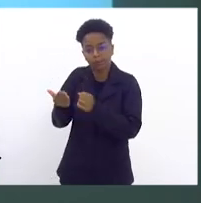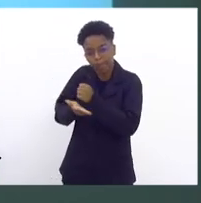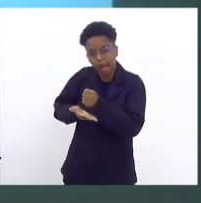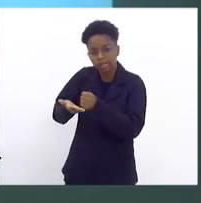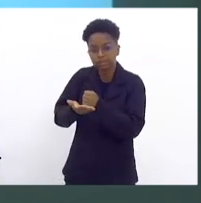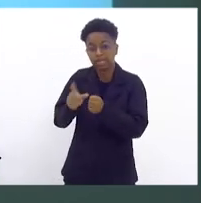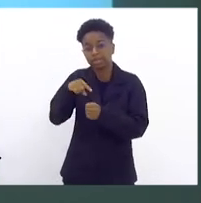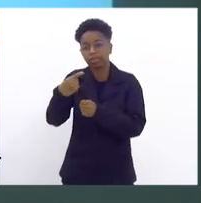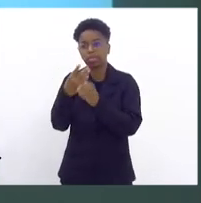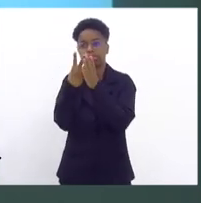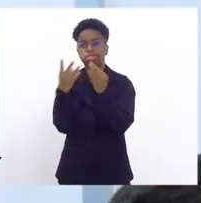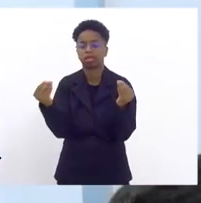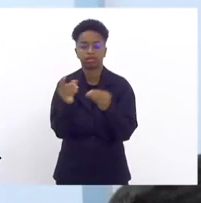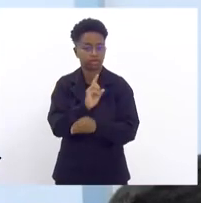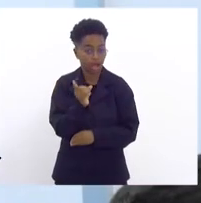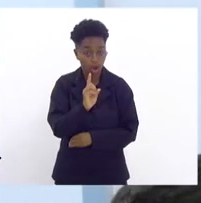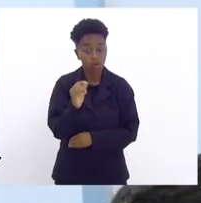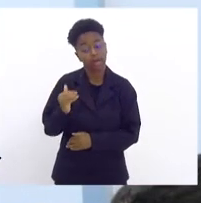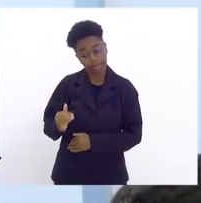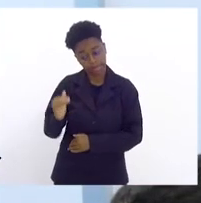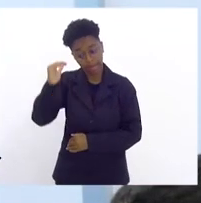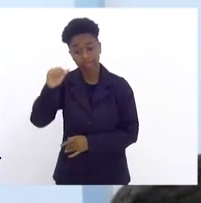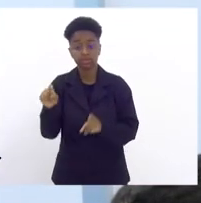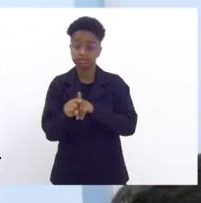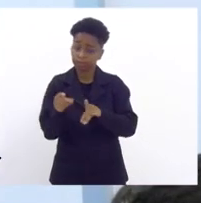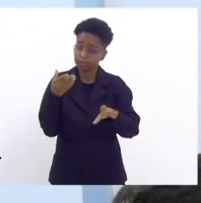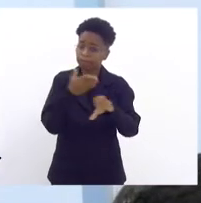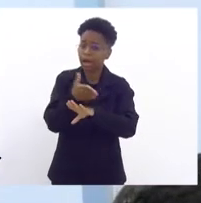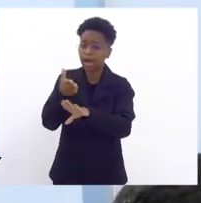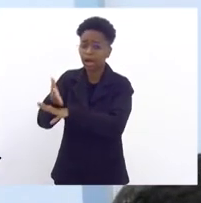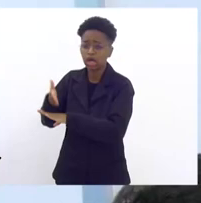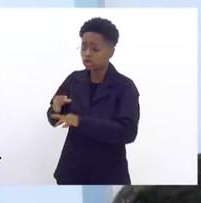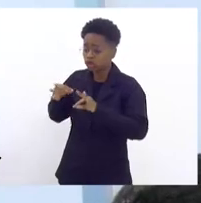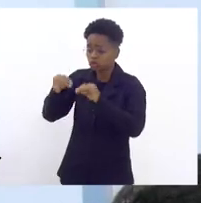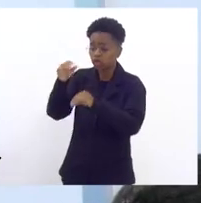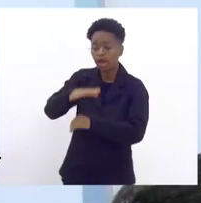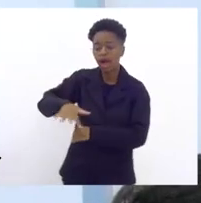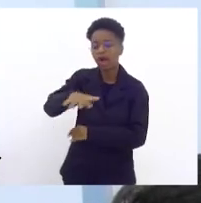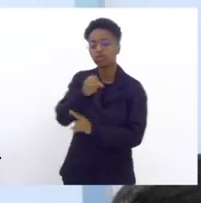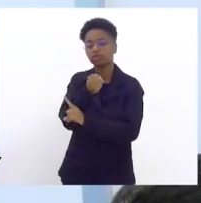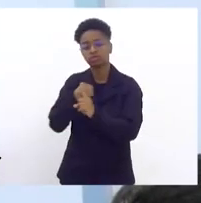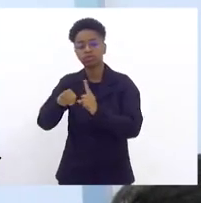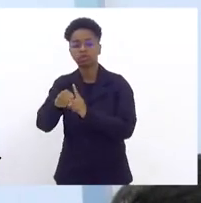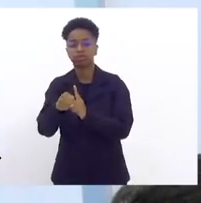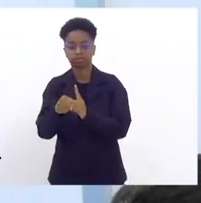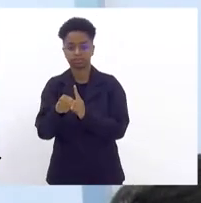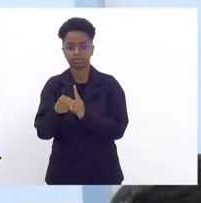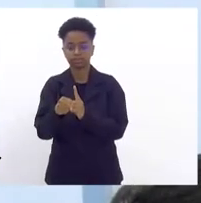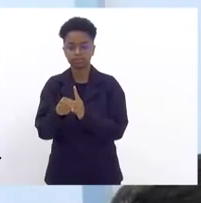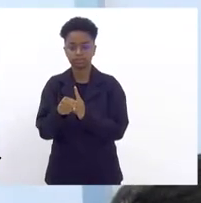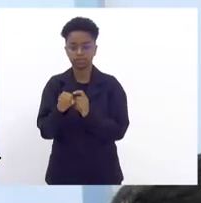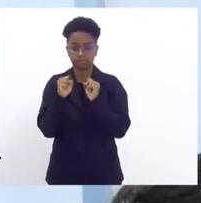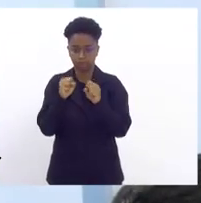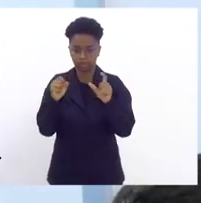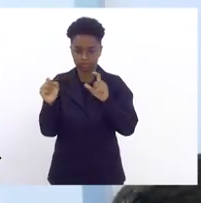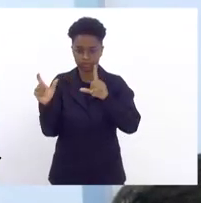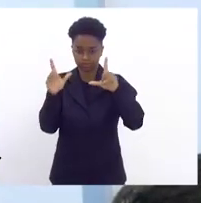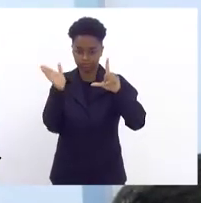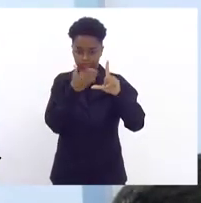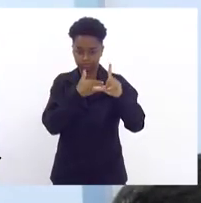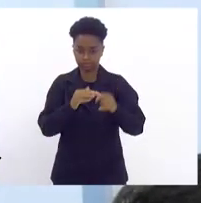não eles crescem e participam de todos os todos os setores da sociedade né pode passar por favor